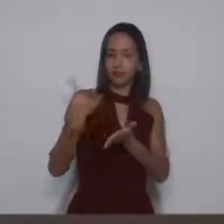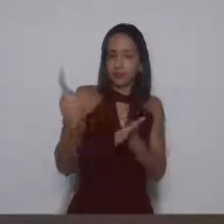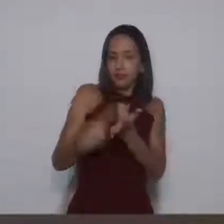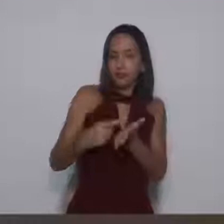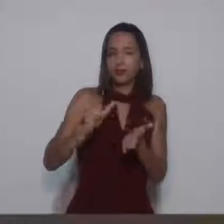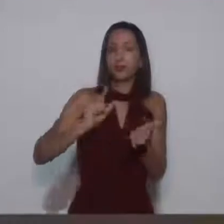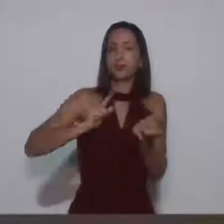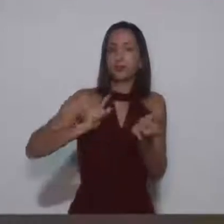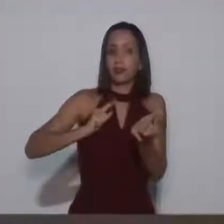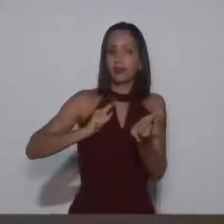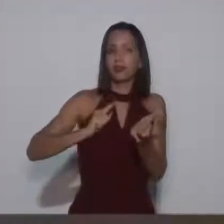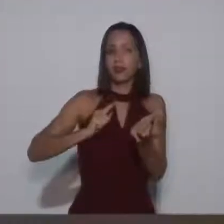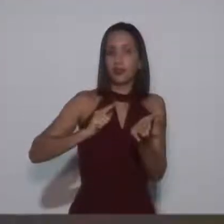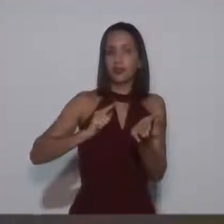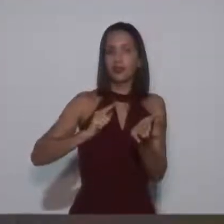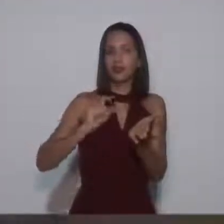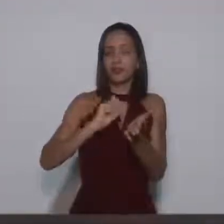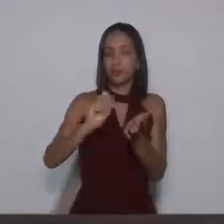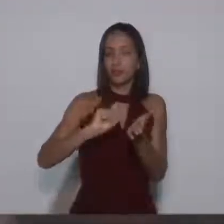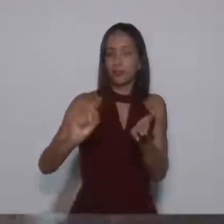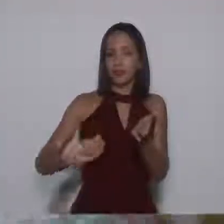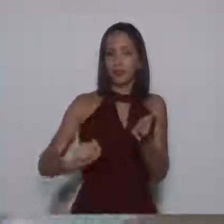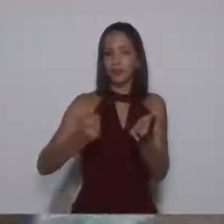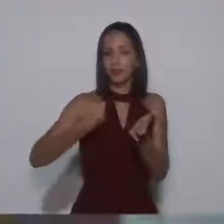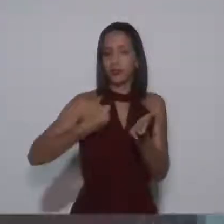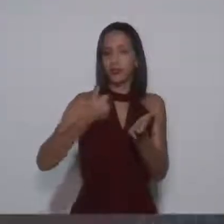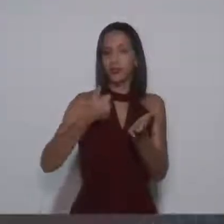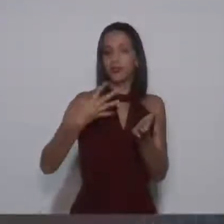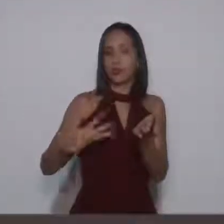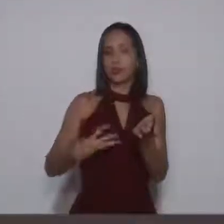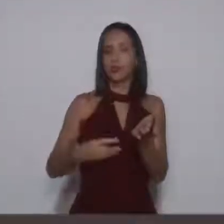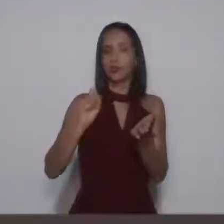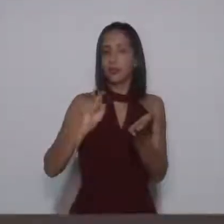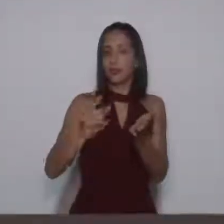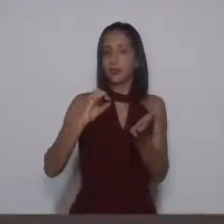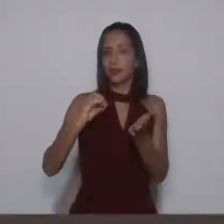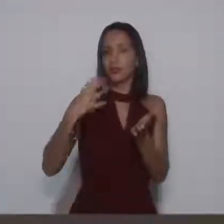de conduta, inquérito civil número 14.0471,